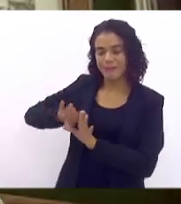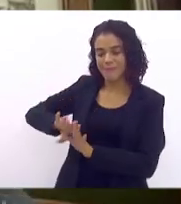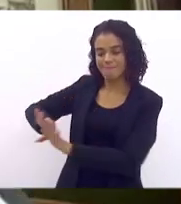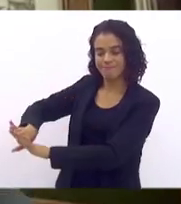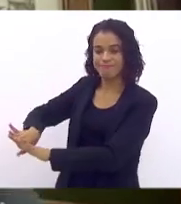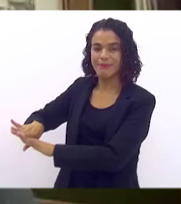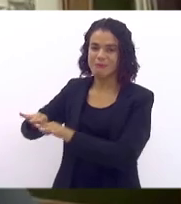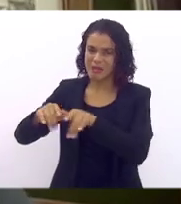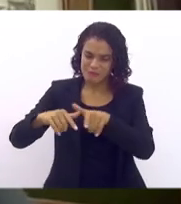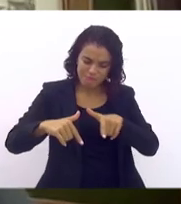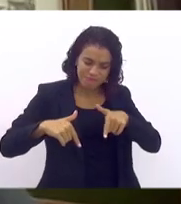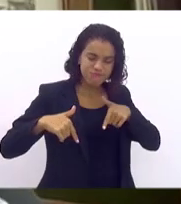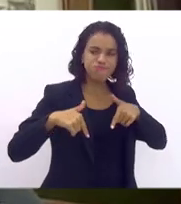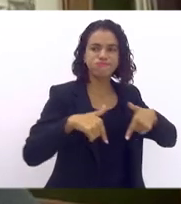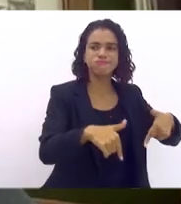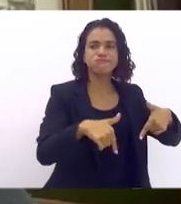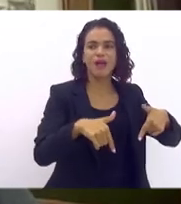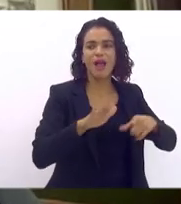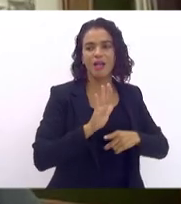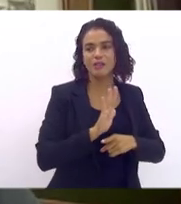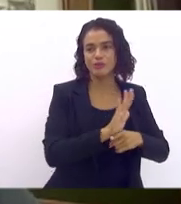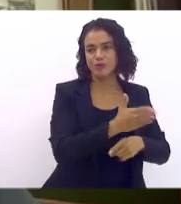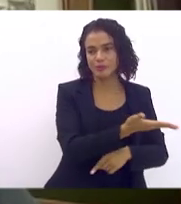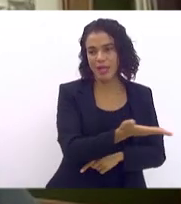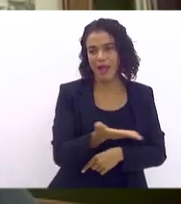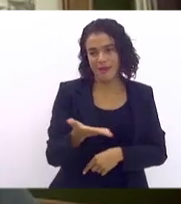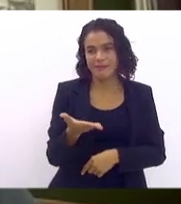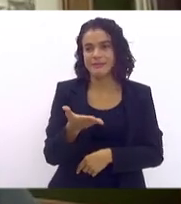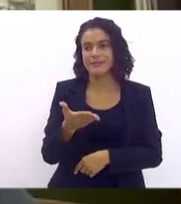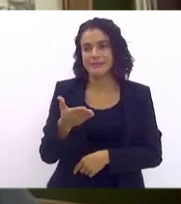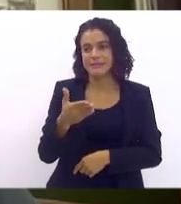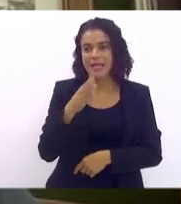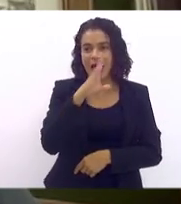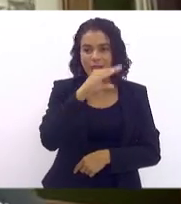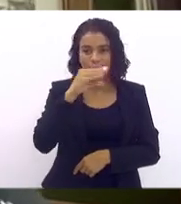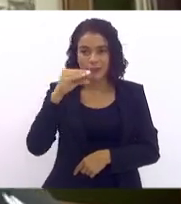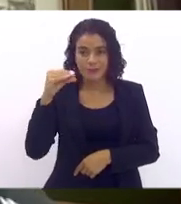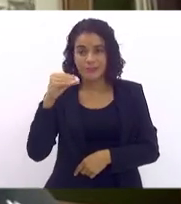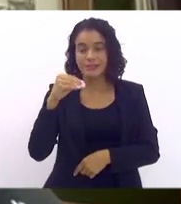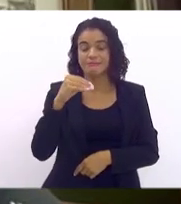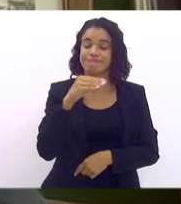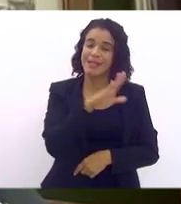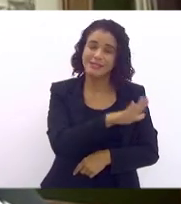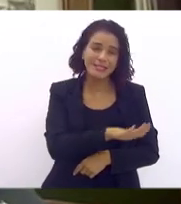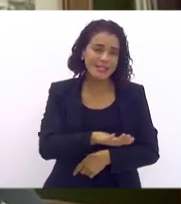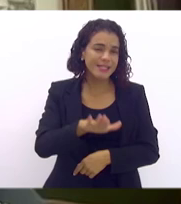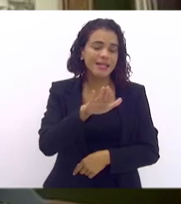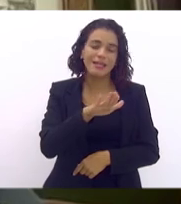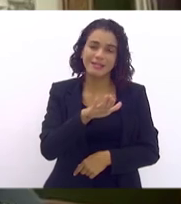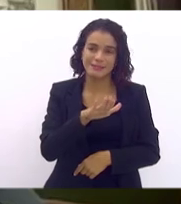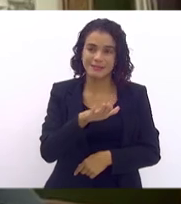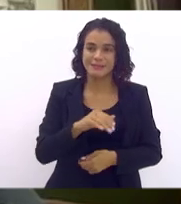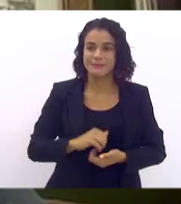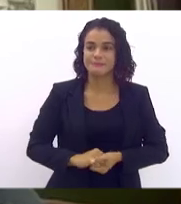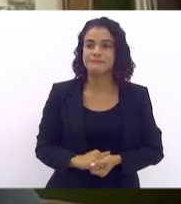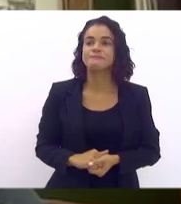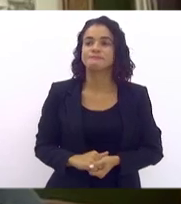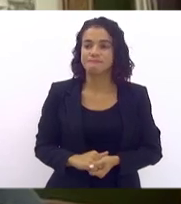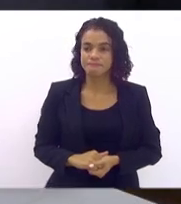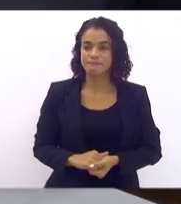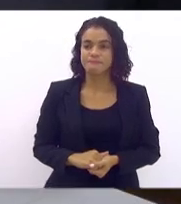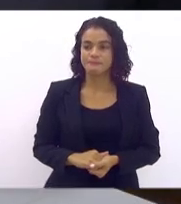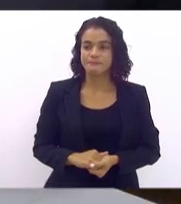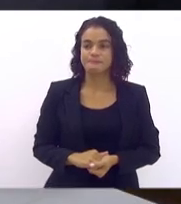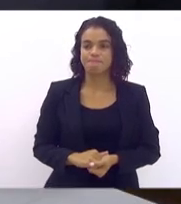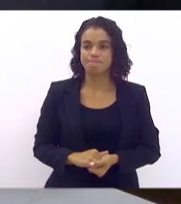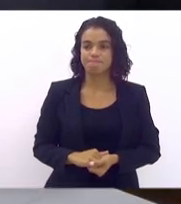poder efetivamente ajudar essas adolescentes, essas crianças de alguma forma.